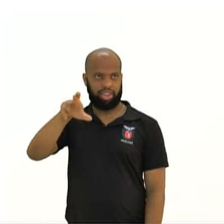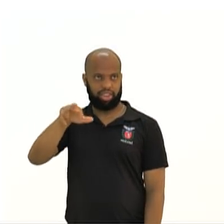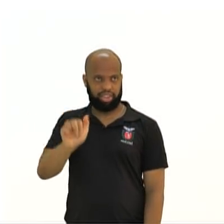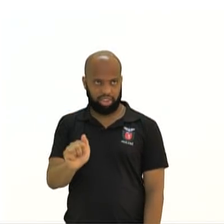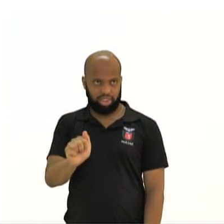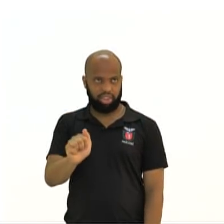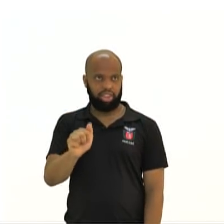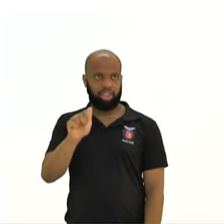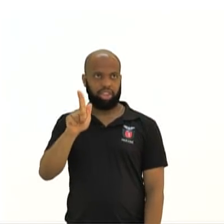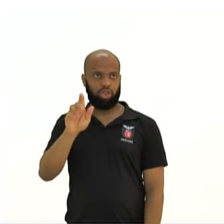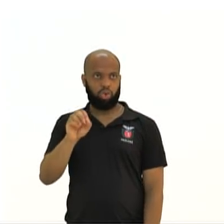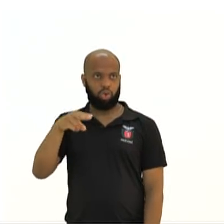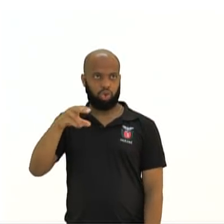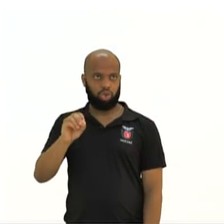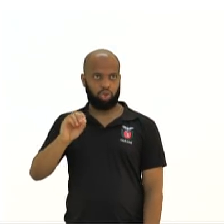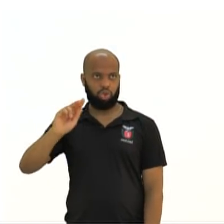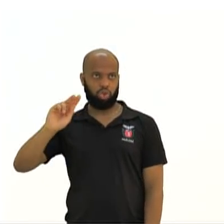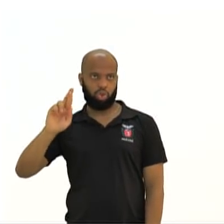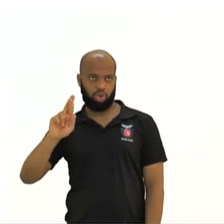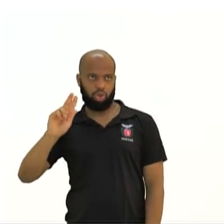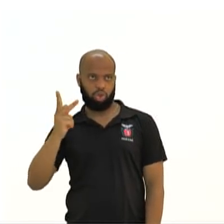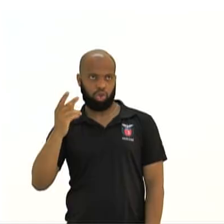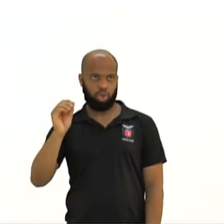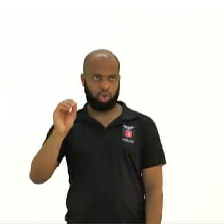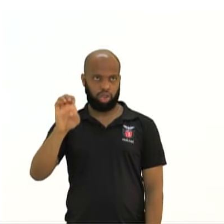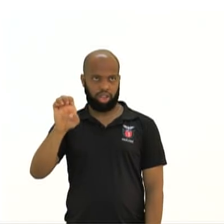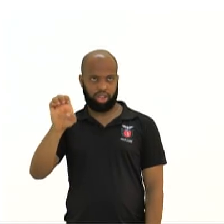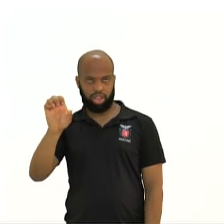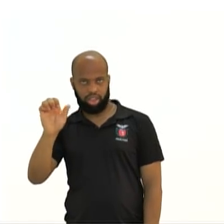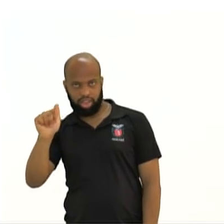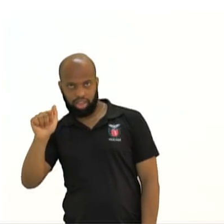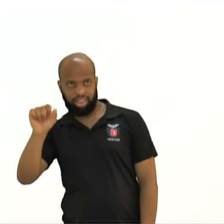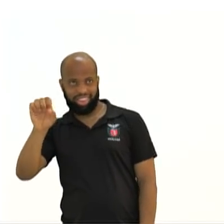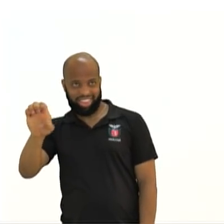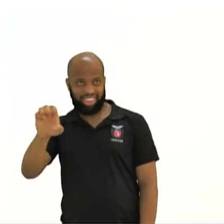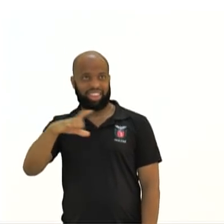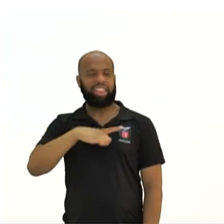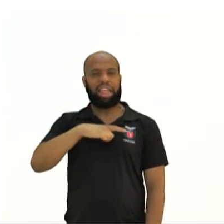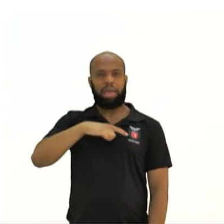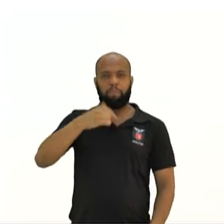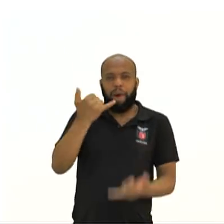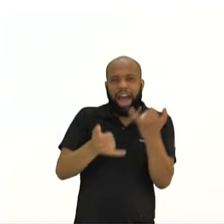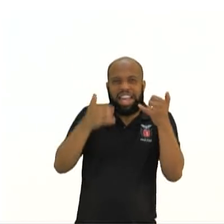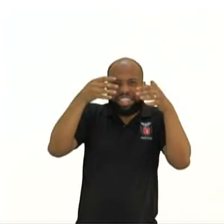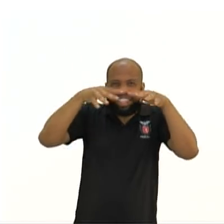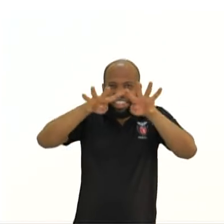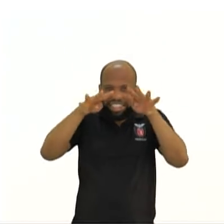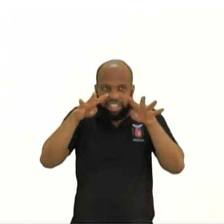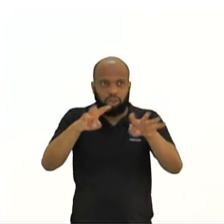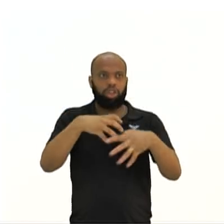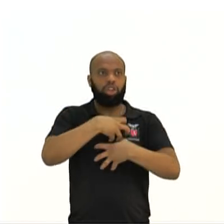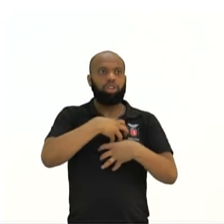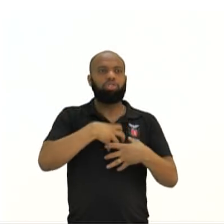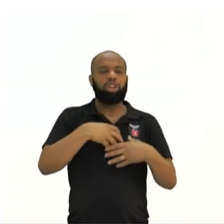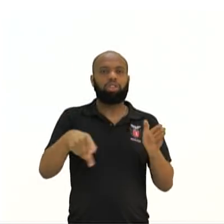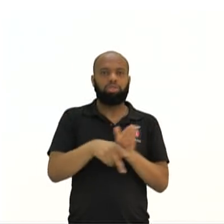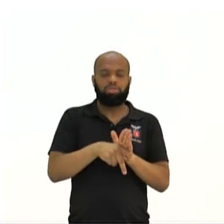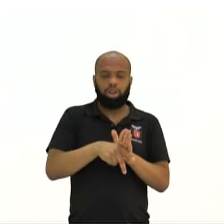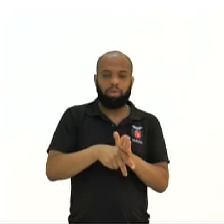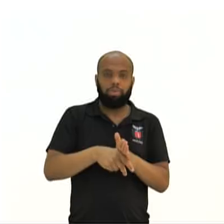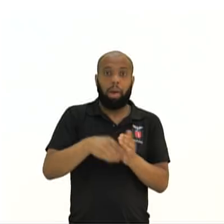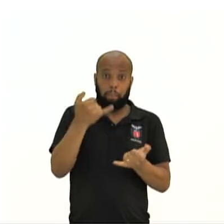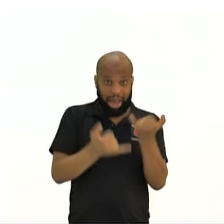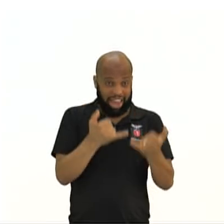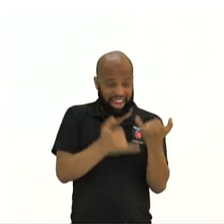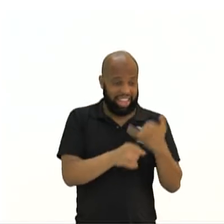gonorrhoeae, tá? Uma bactériazinha que é toda cheia de cílios. A transmissão é bem parecida com a da